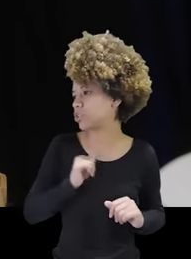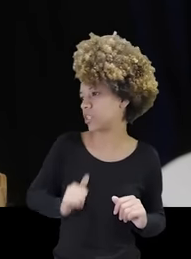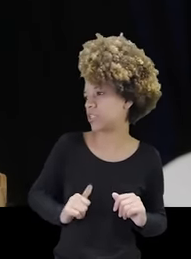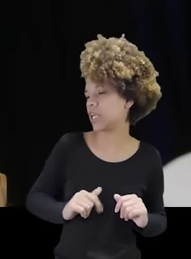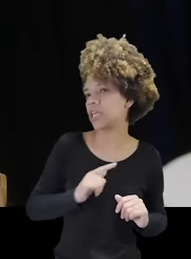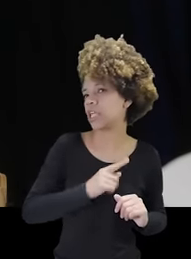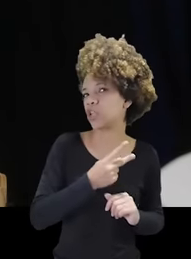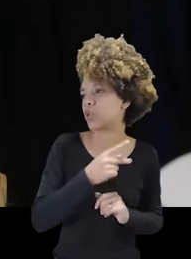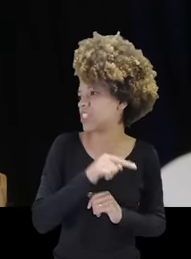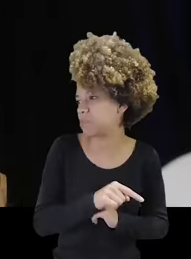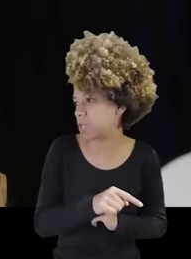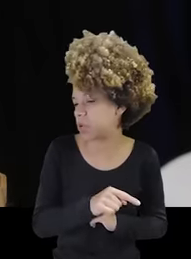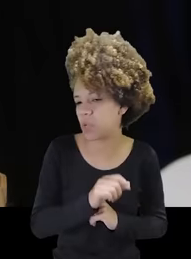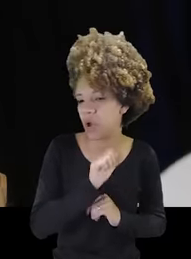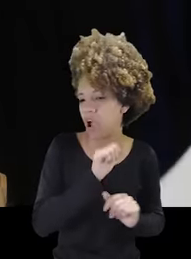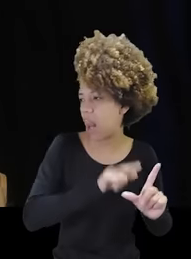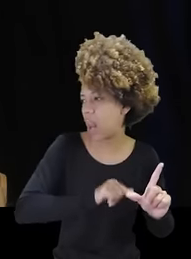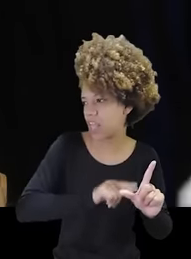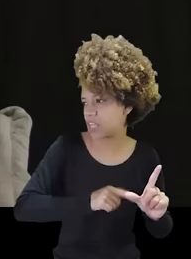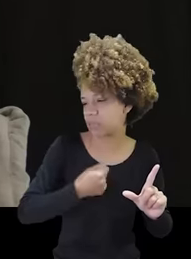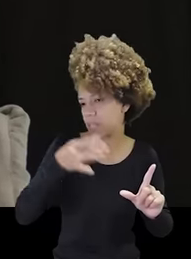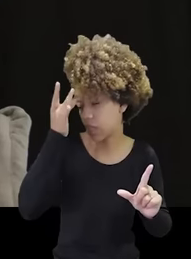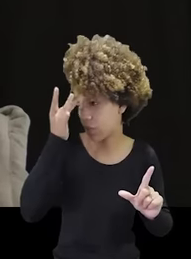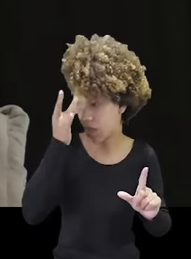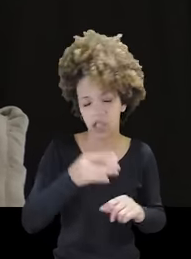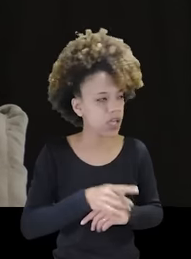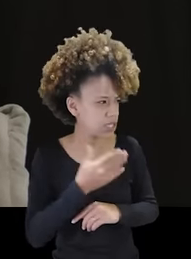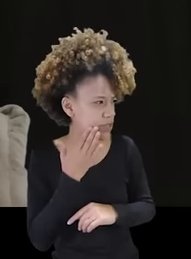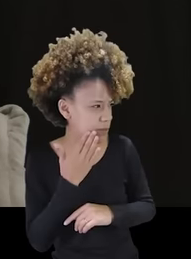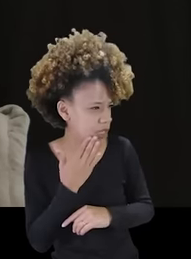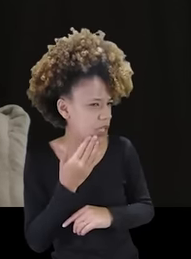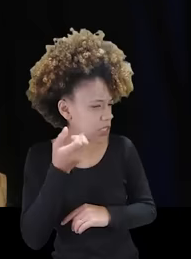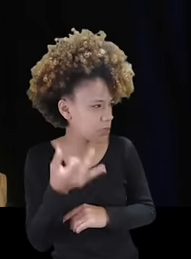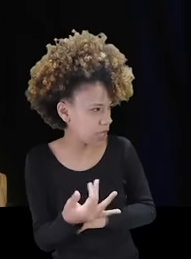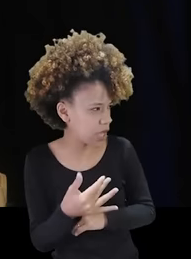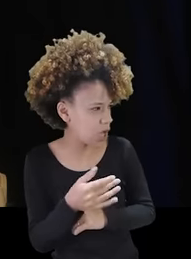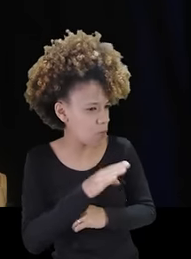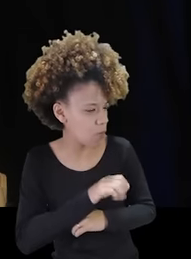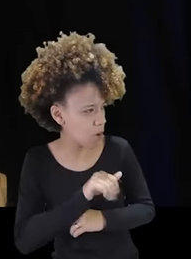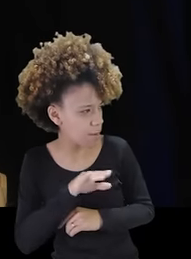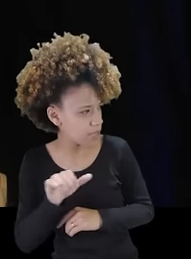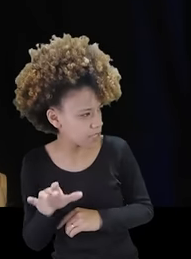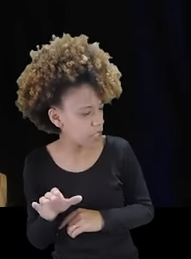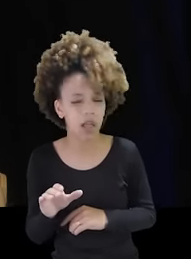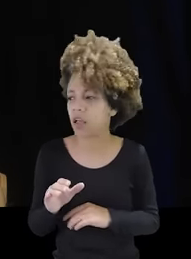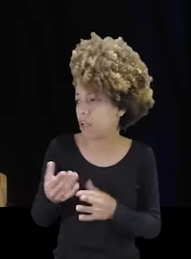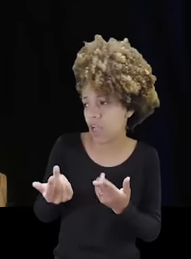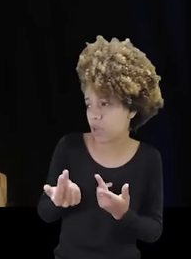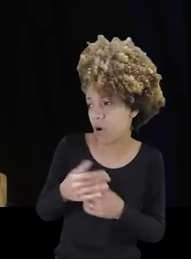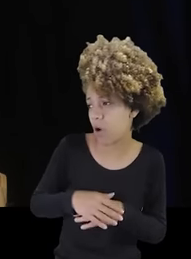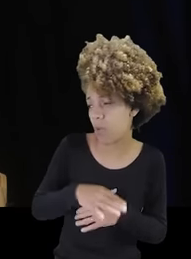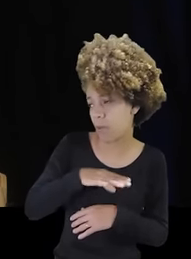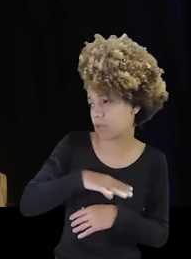tem 2.000 ideogramas você tem que decorar saberia explicar para mim o alfabeto coreano se abrir aí uma é igual